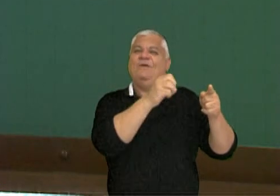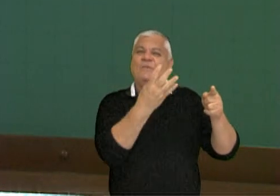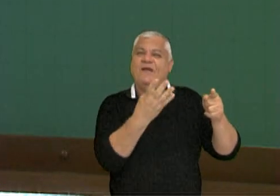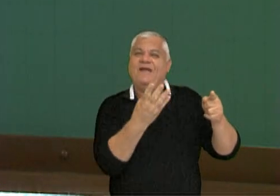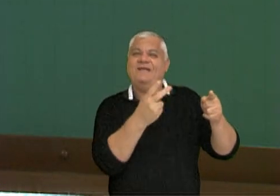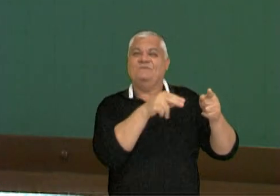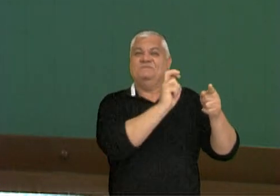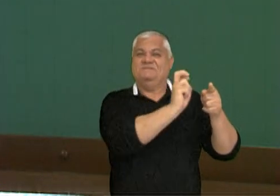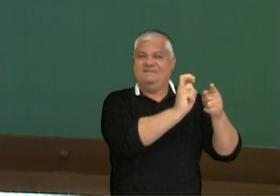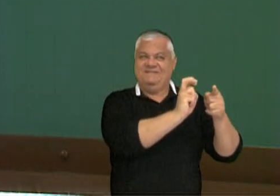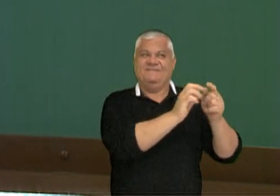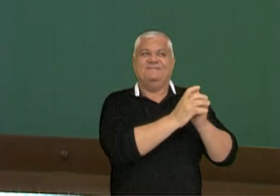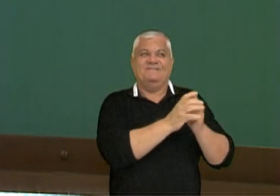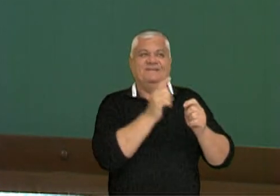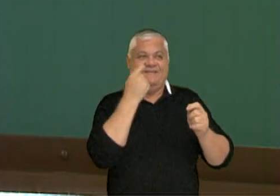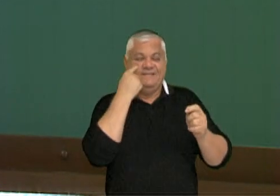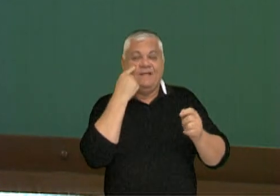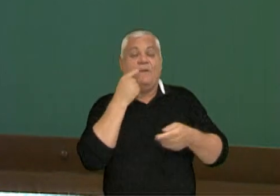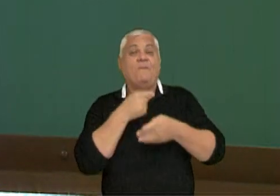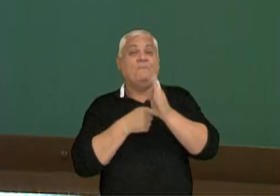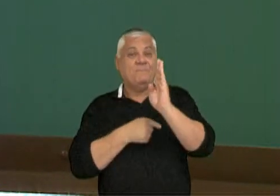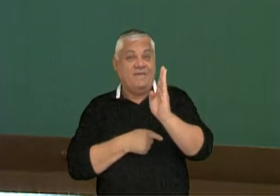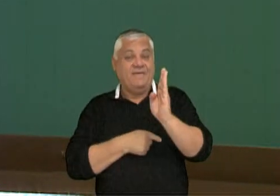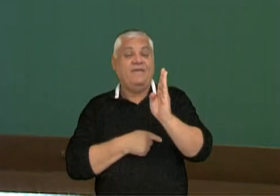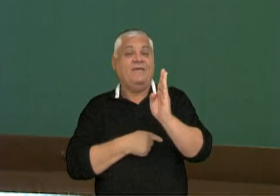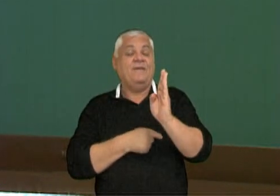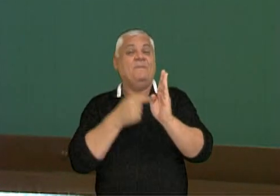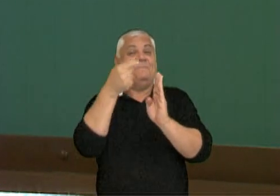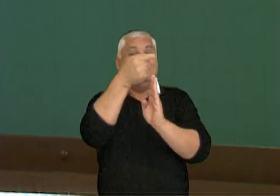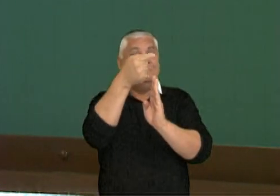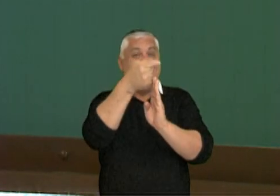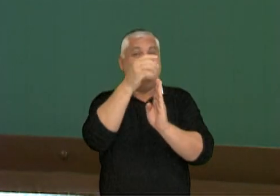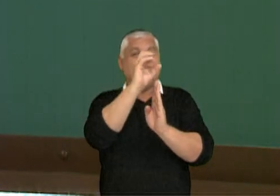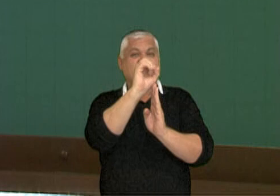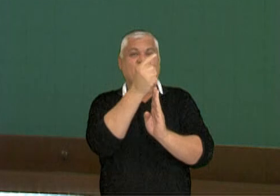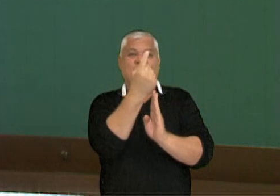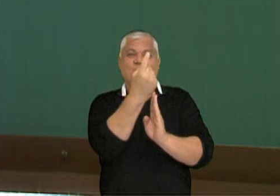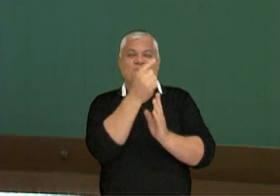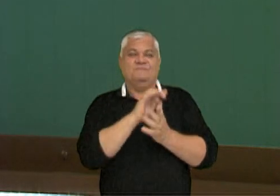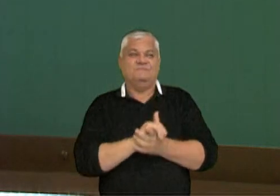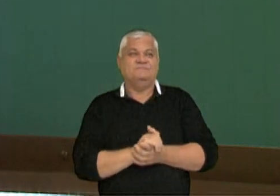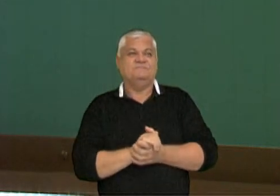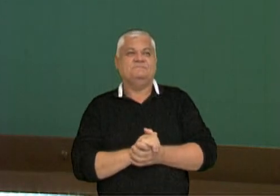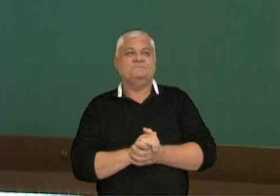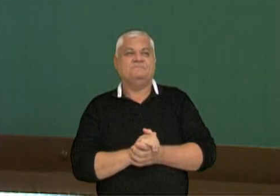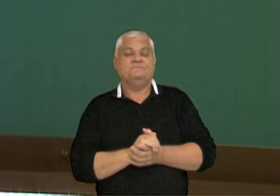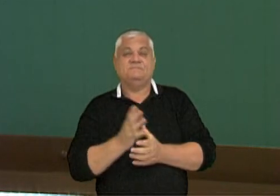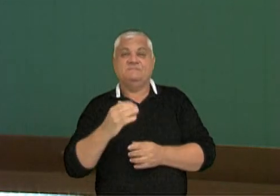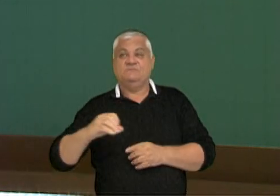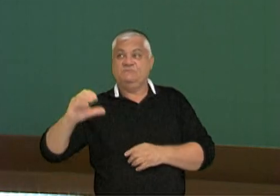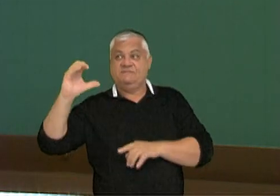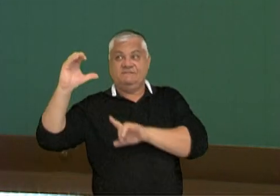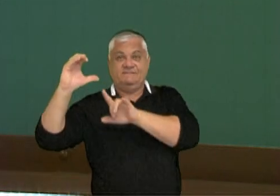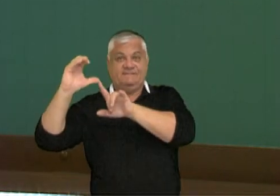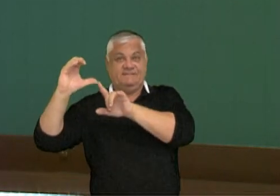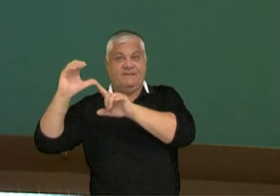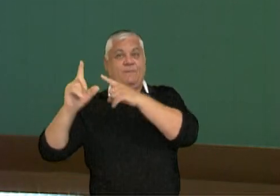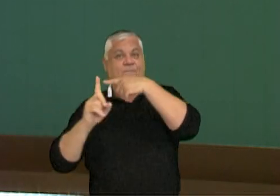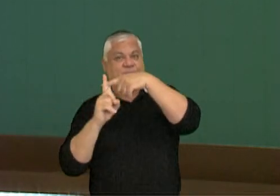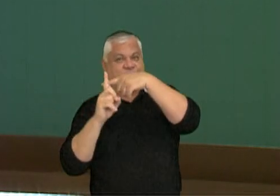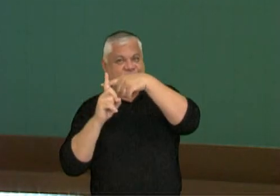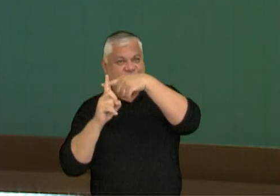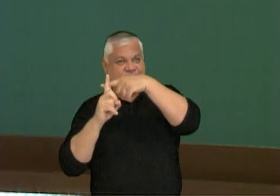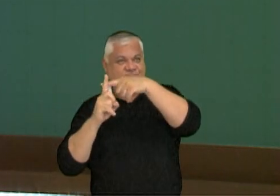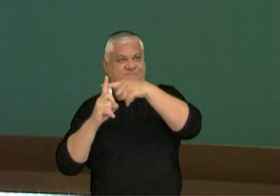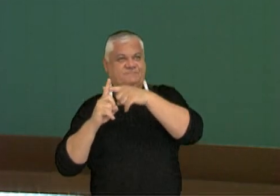de zero. Então, o meu B vale menos 0,1. E aqui, o meu ponto C, ó, eu já